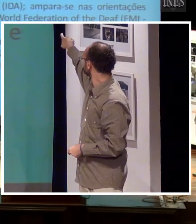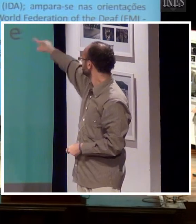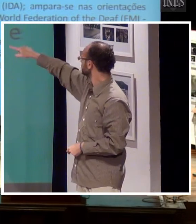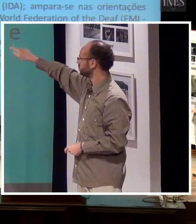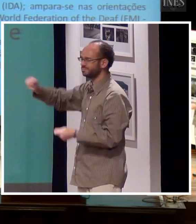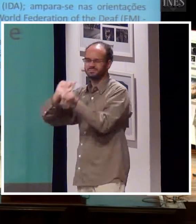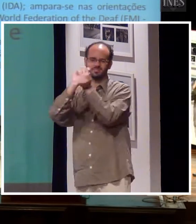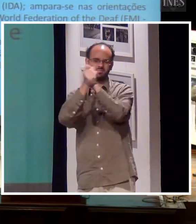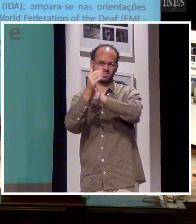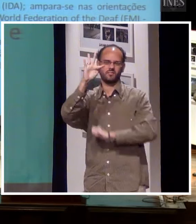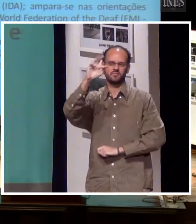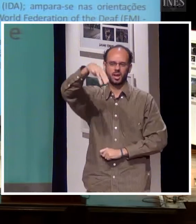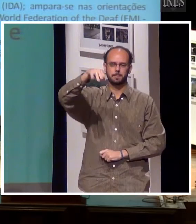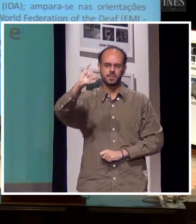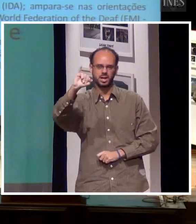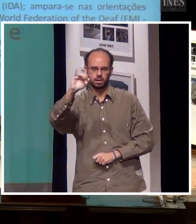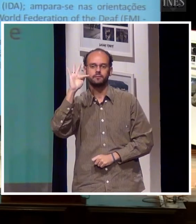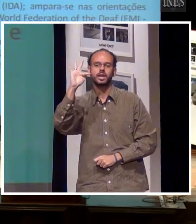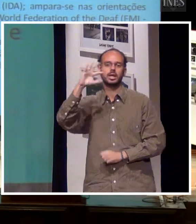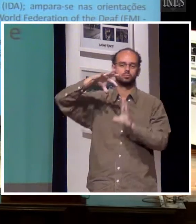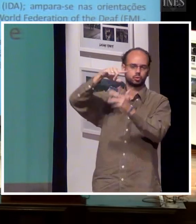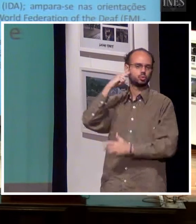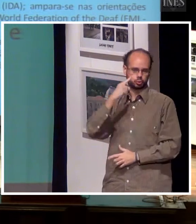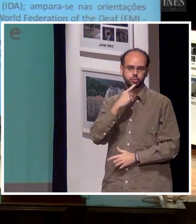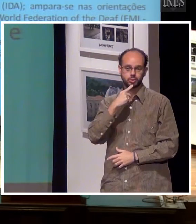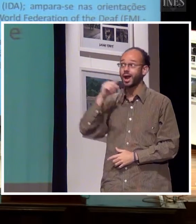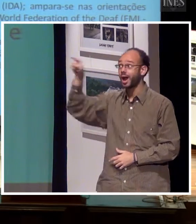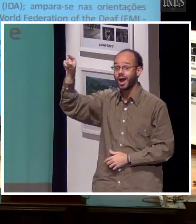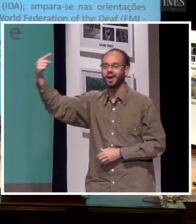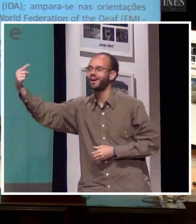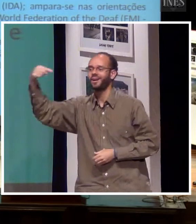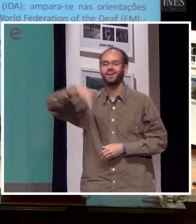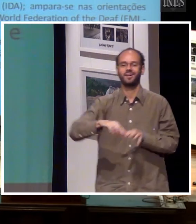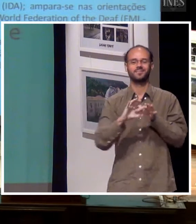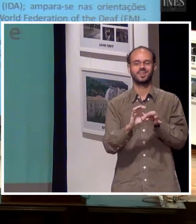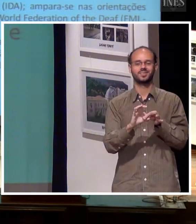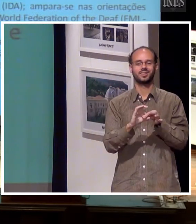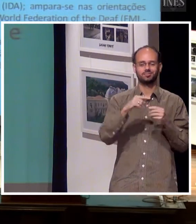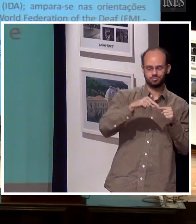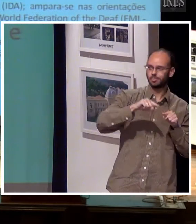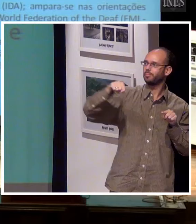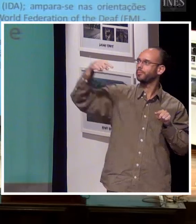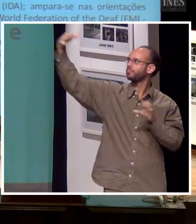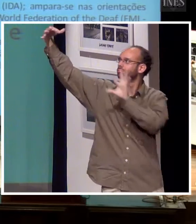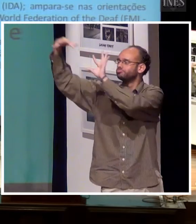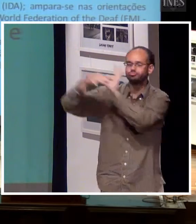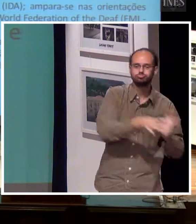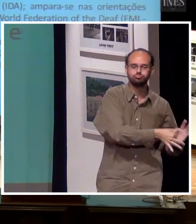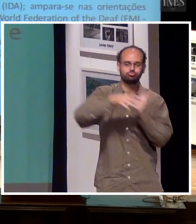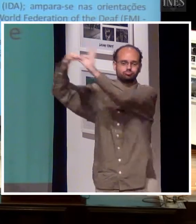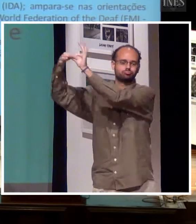E aí ela vem reger a WFD, que é a Federação Mundial